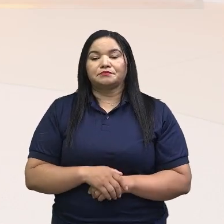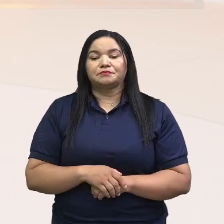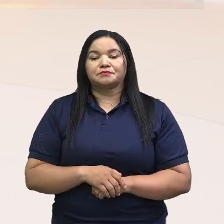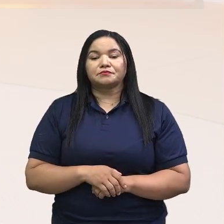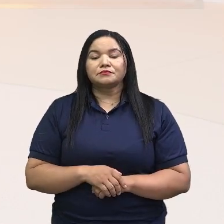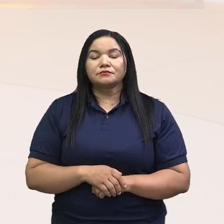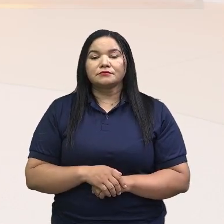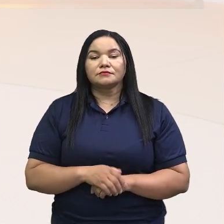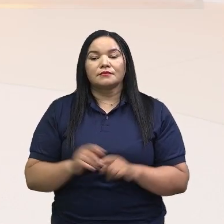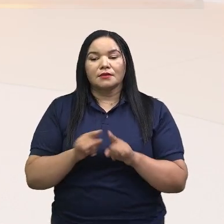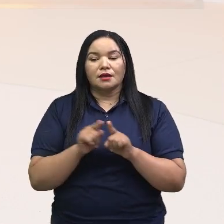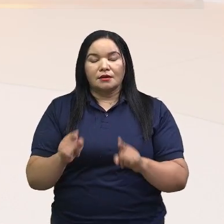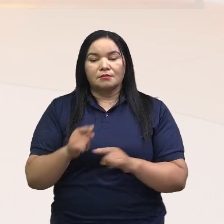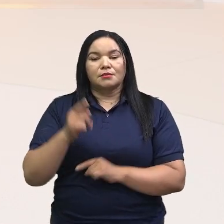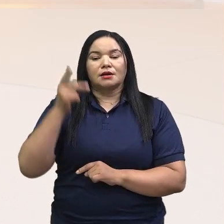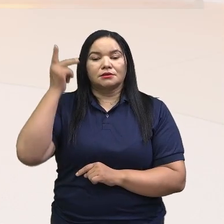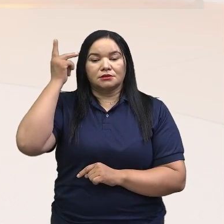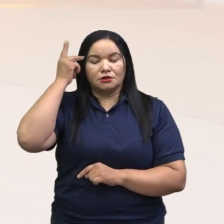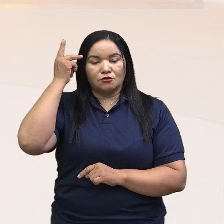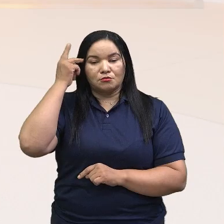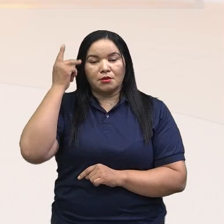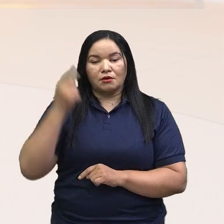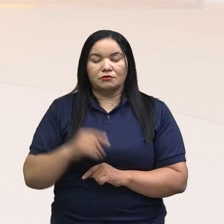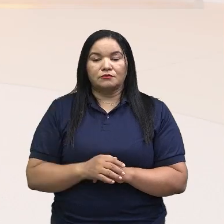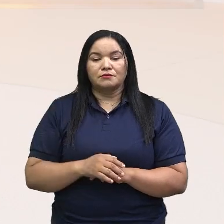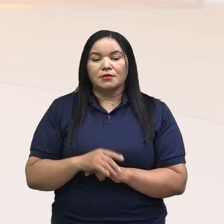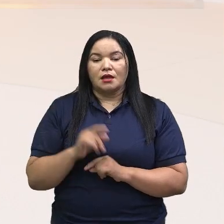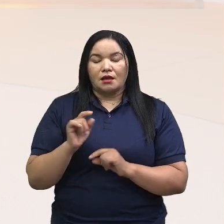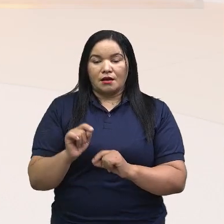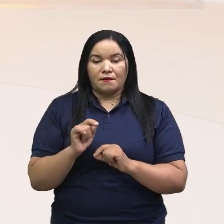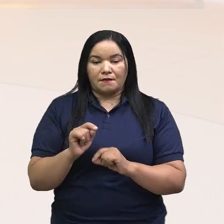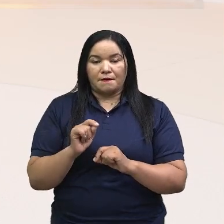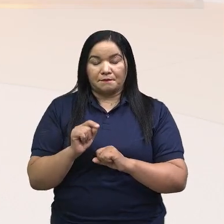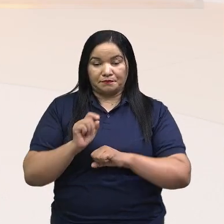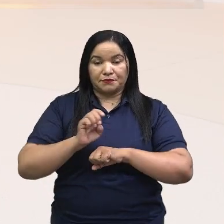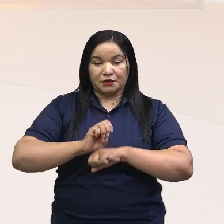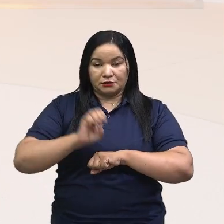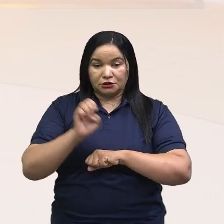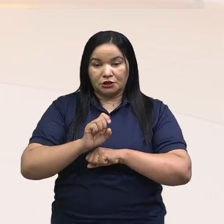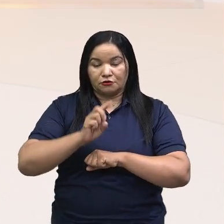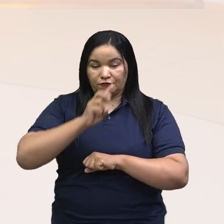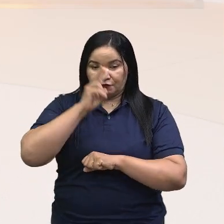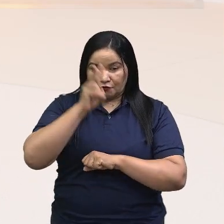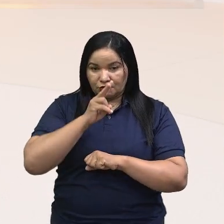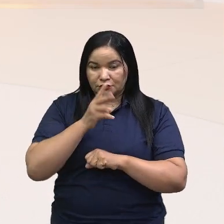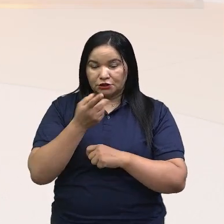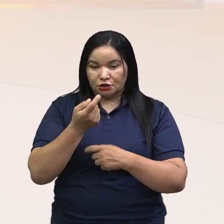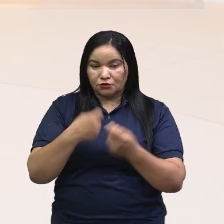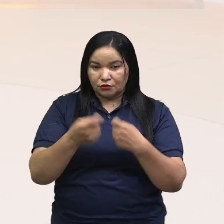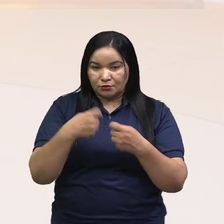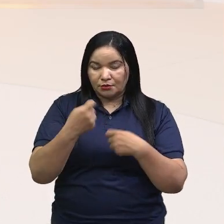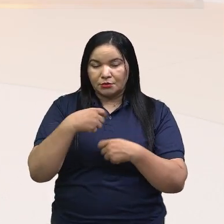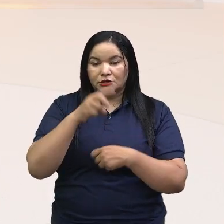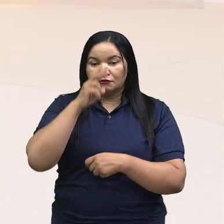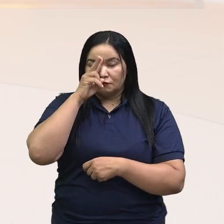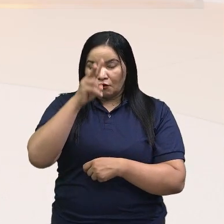São Paulo, por ser um dos estados, né, muito fortes economicamente,